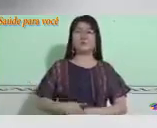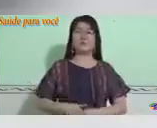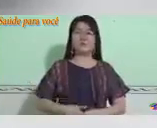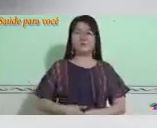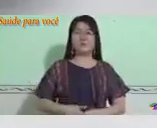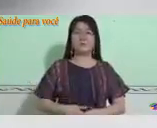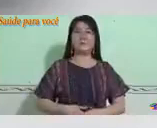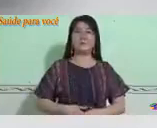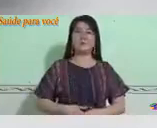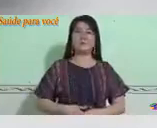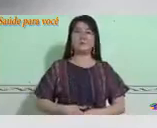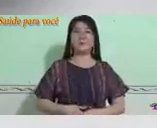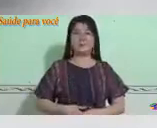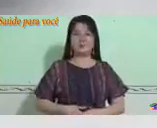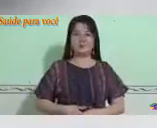alimentar.